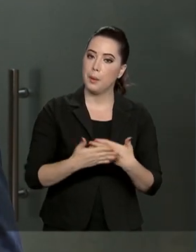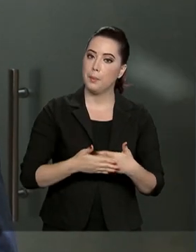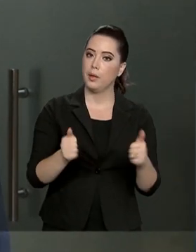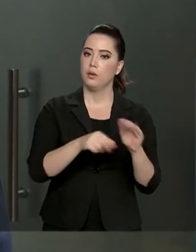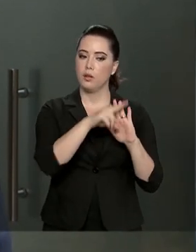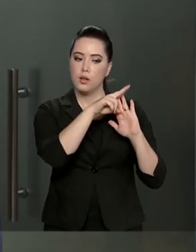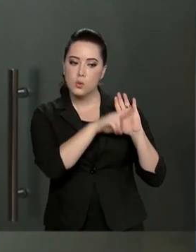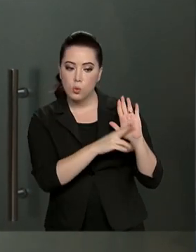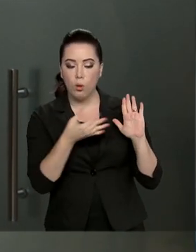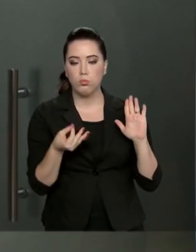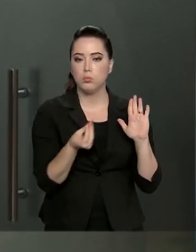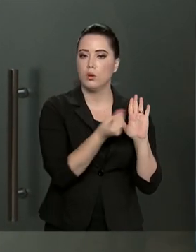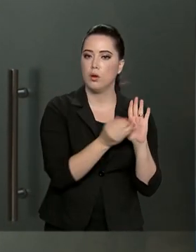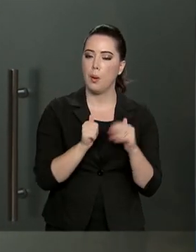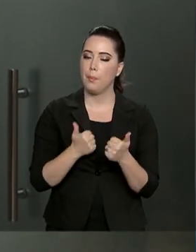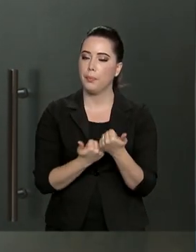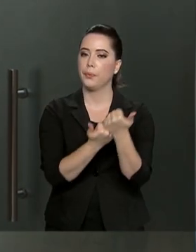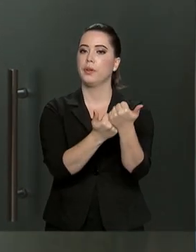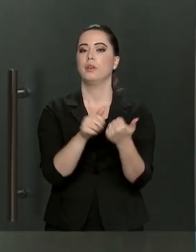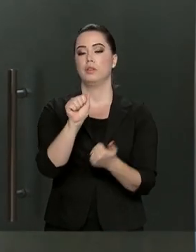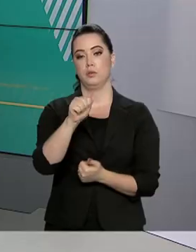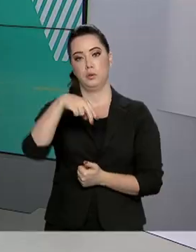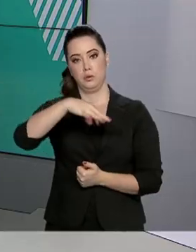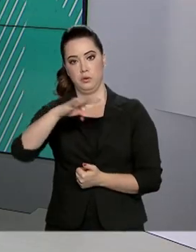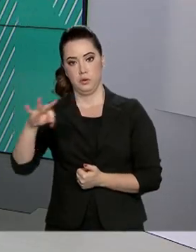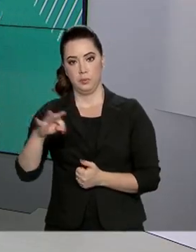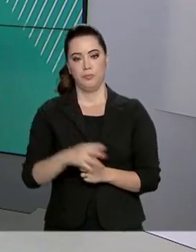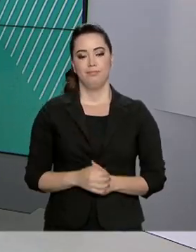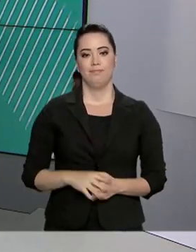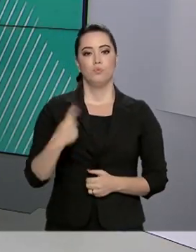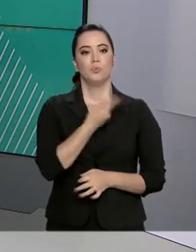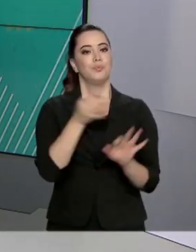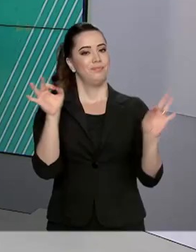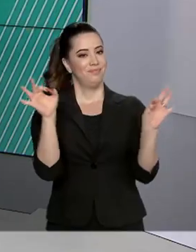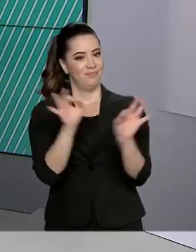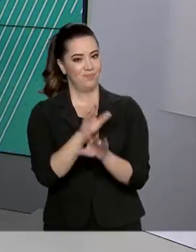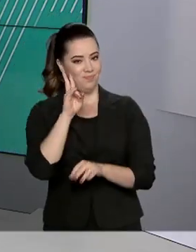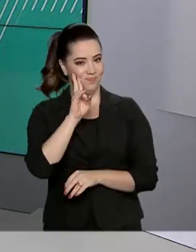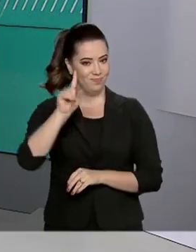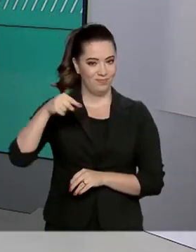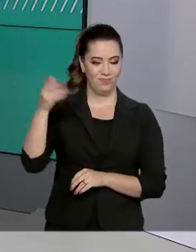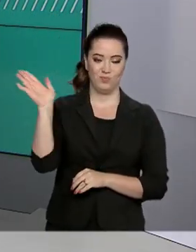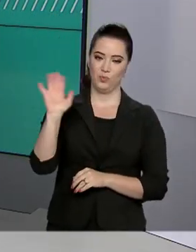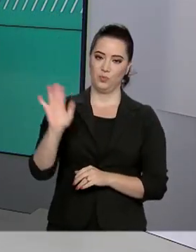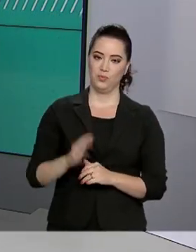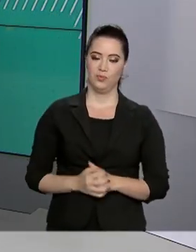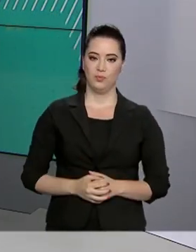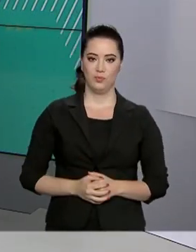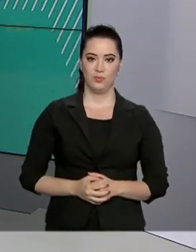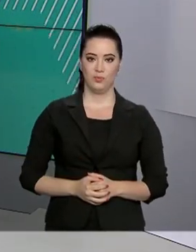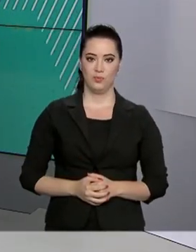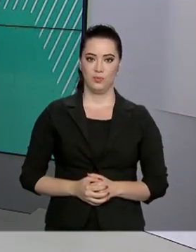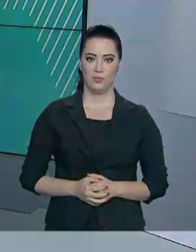regulação, ajudando a agência nessa tarefa. A gente fica por aqui. Até a próxima edição.